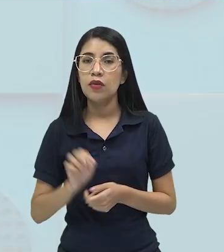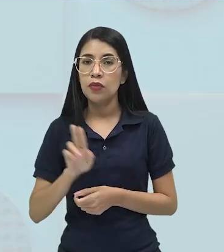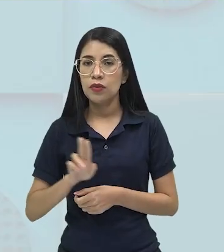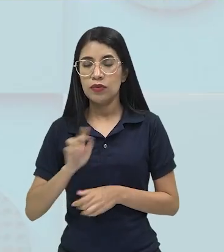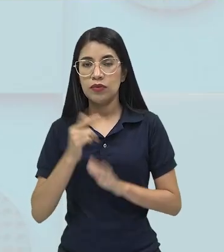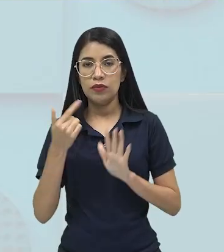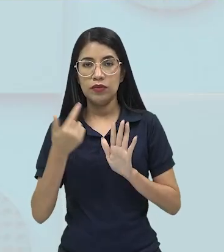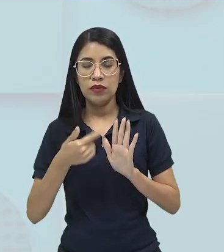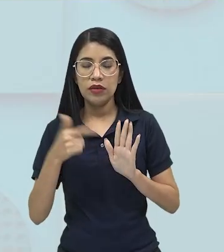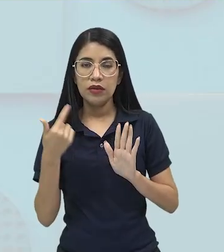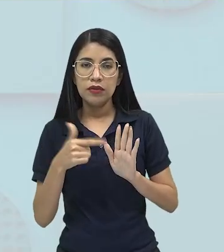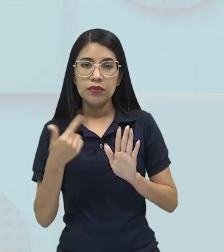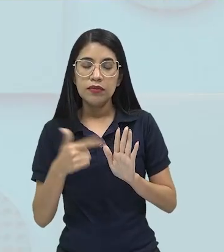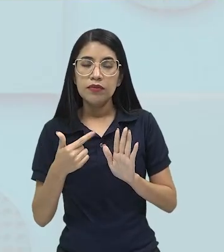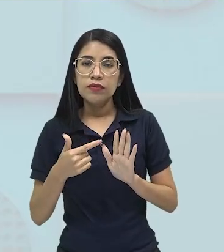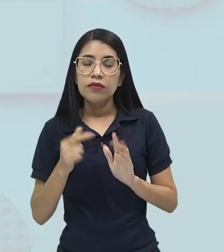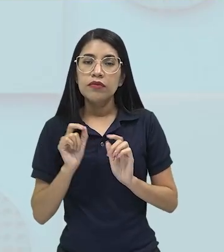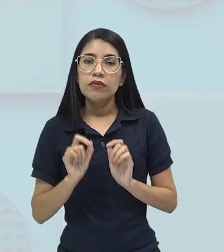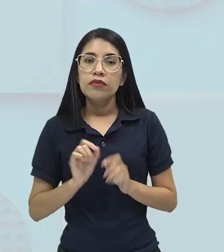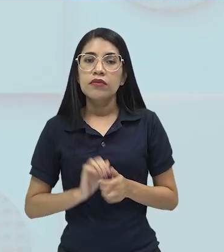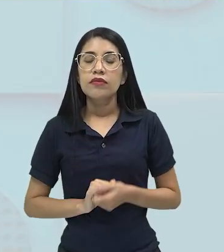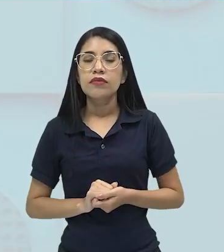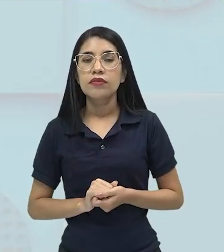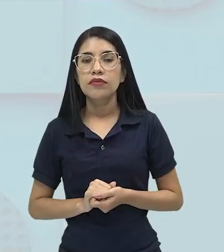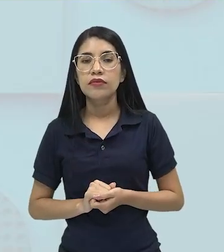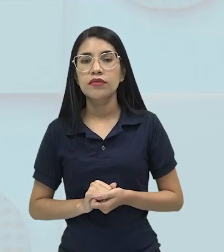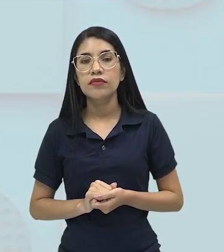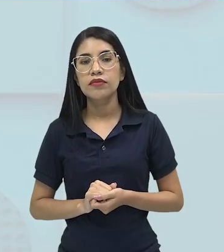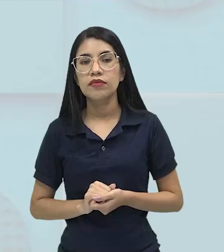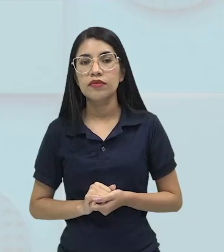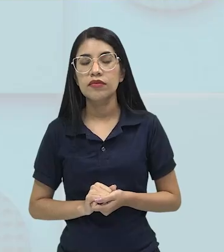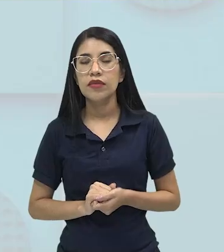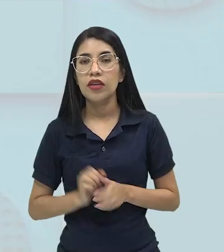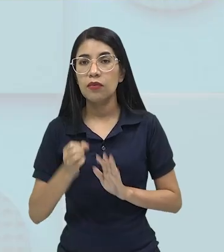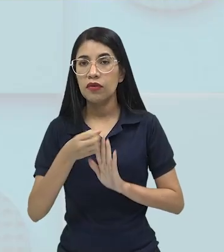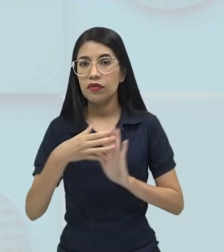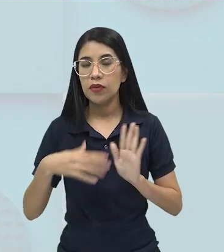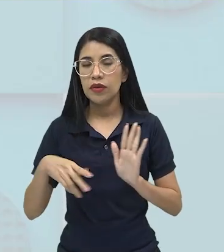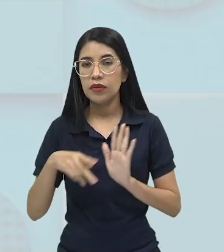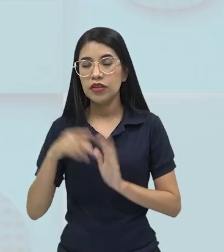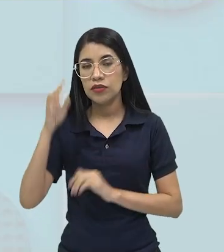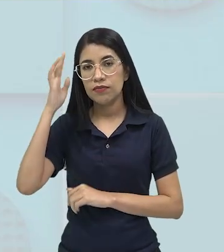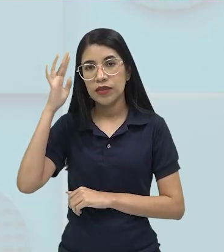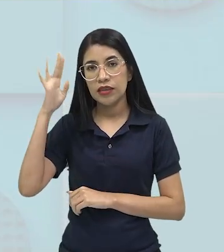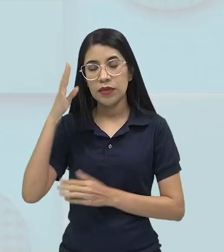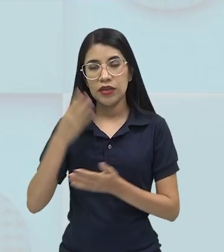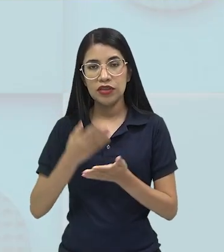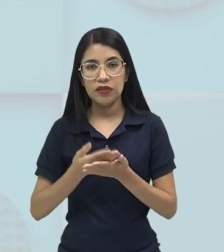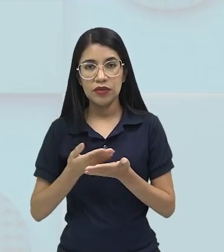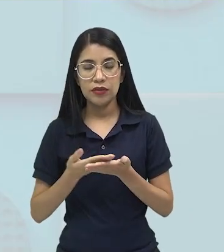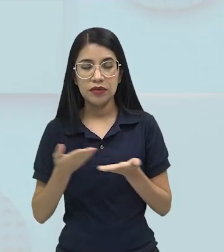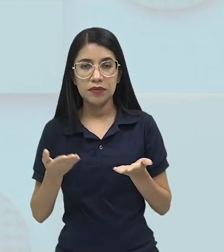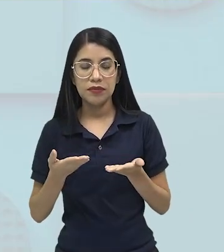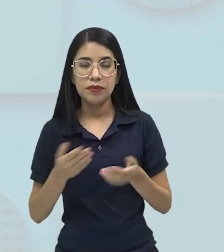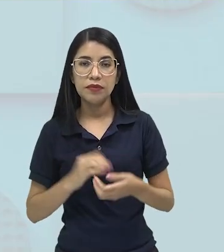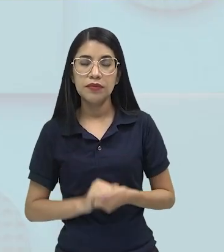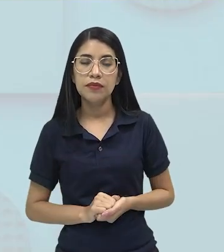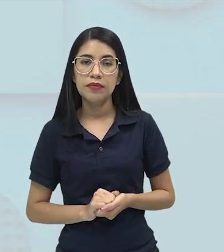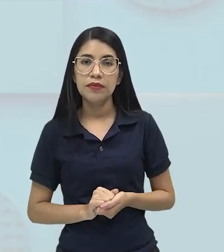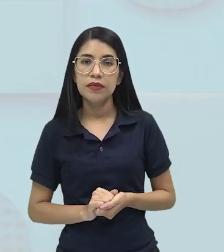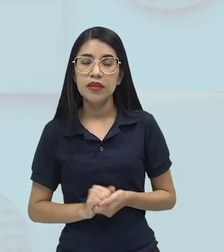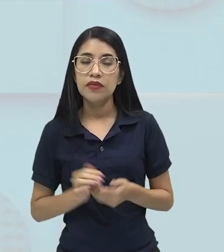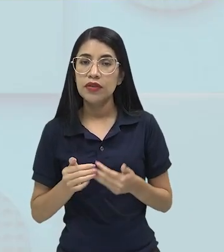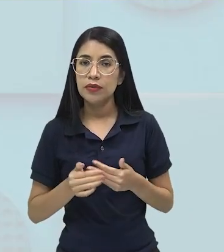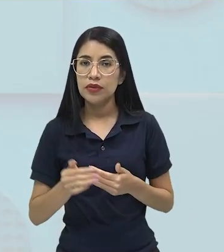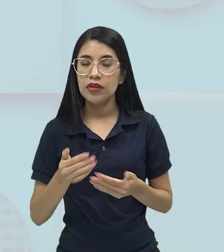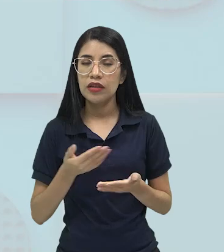ironia, né, que é uma das figuras de pensamento que nós iremos estudar. E aí a gente vai